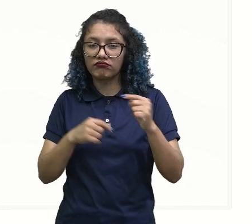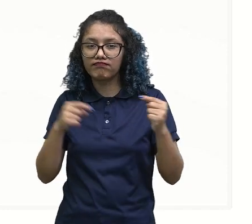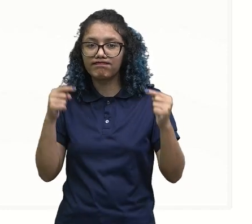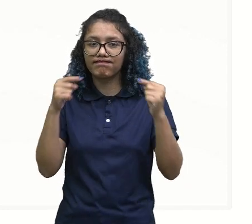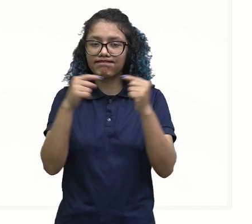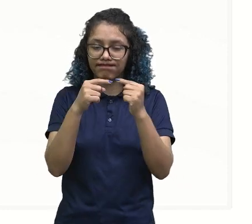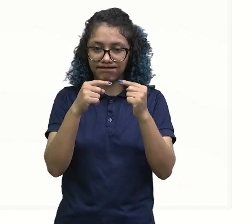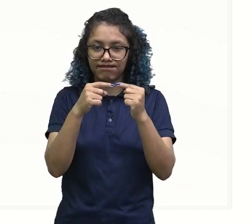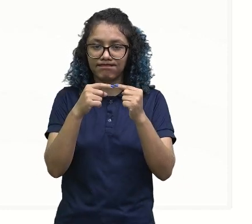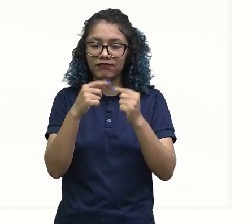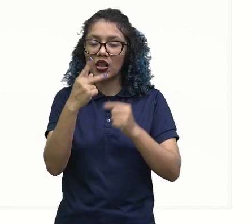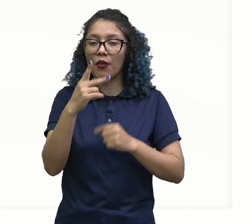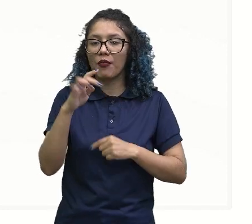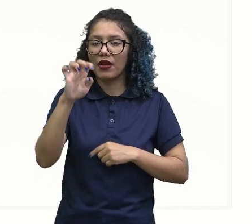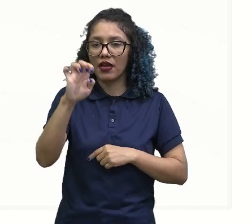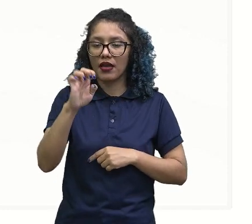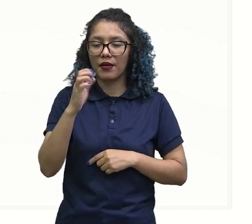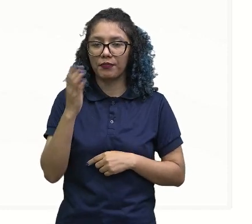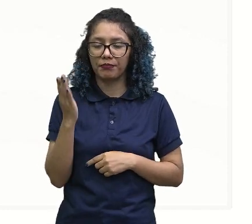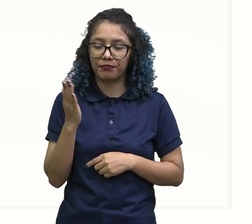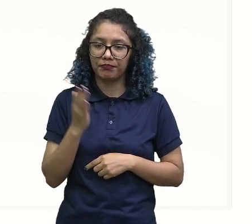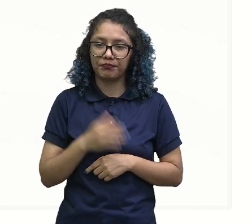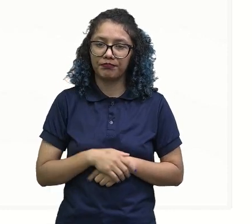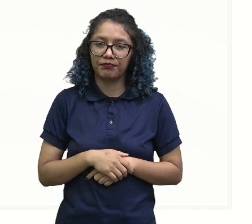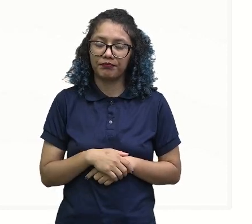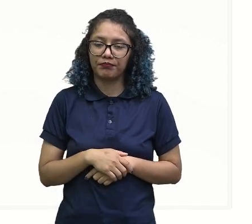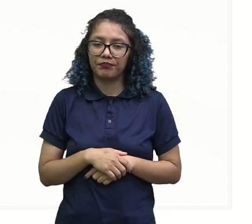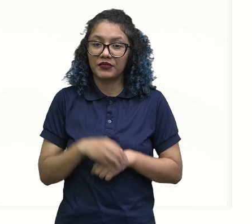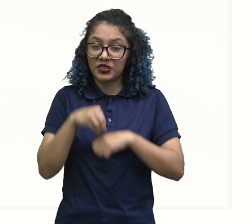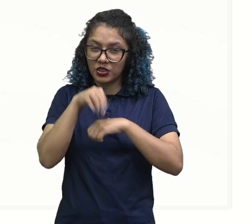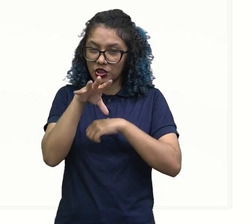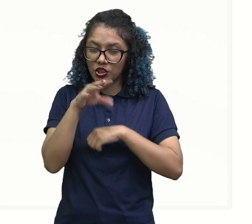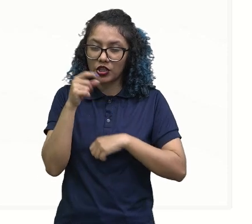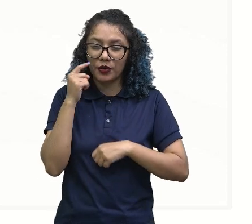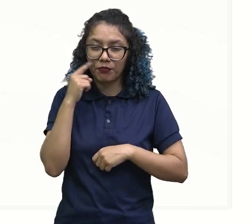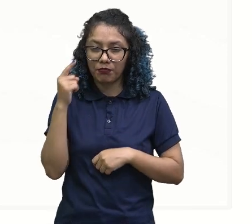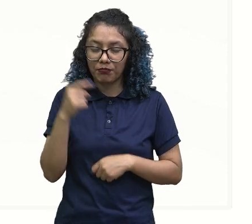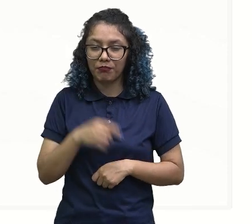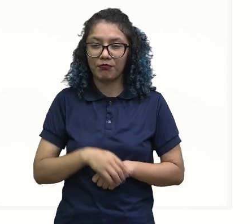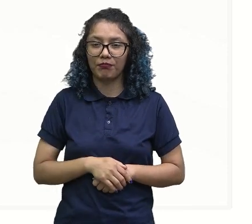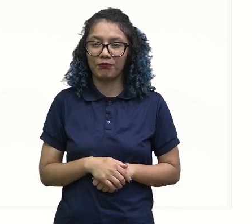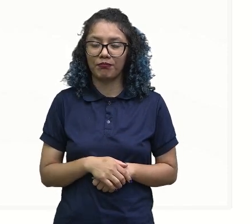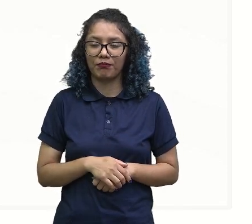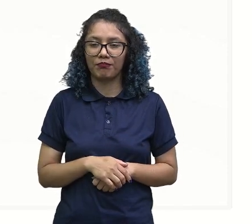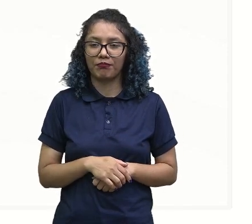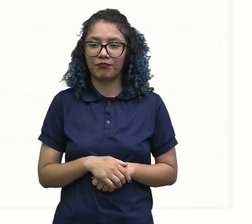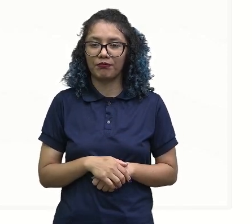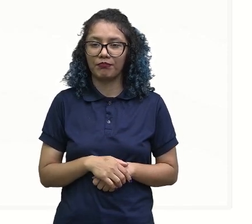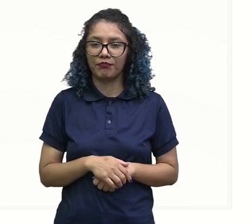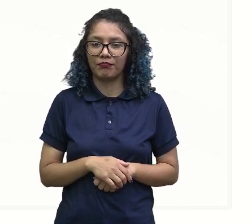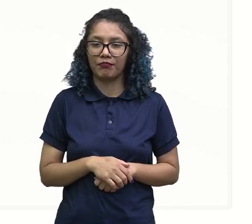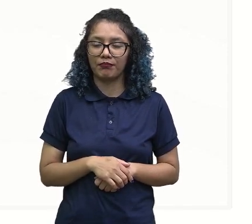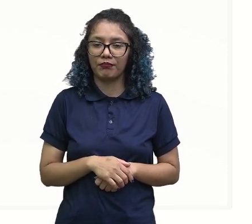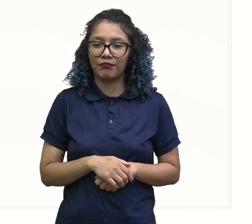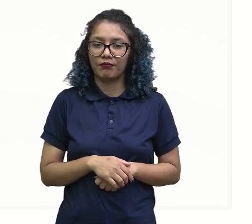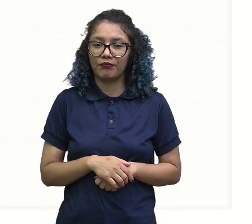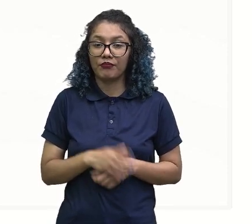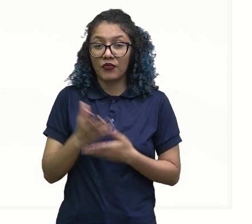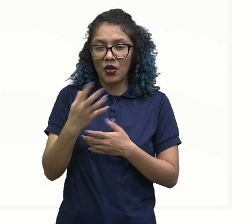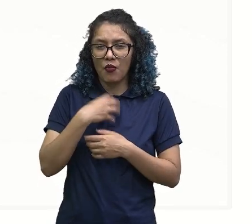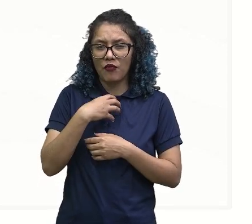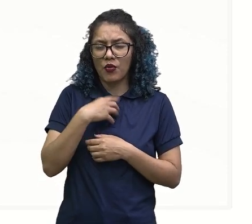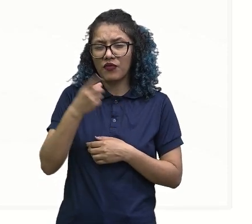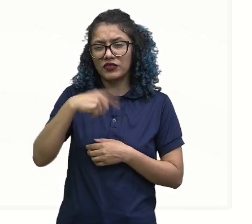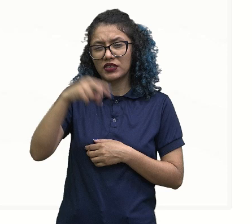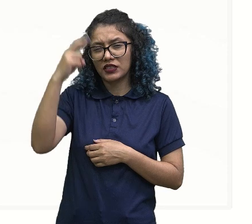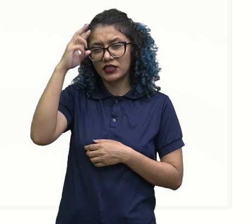é na fusão, eufu, e azeotrópica é na ebulição, tá? Azebu. Então, isso é uma forma de você